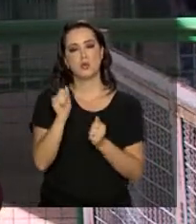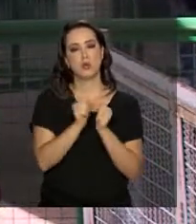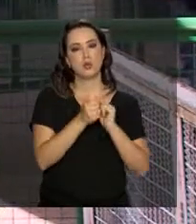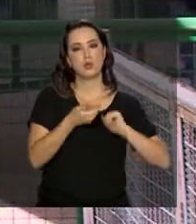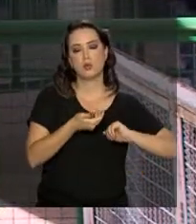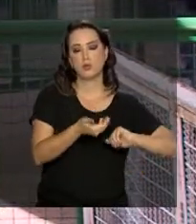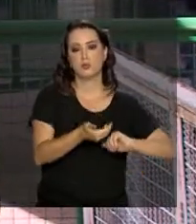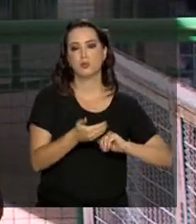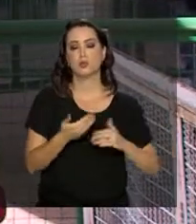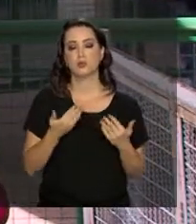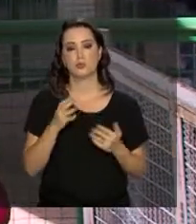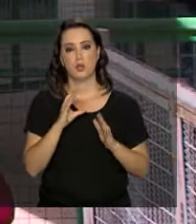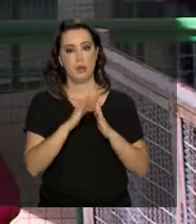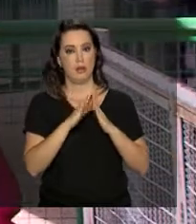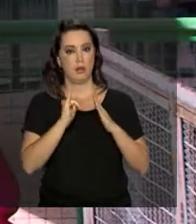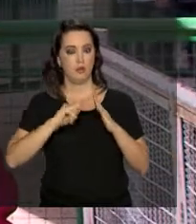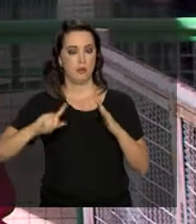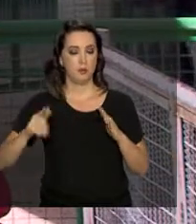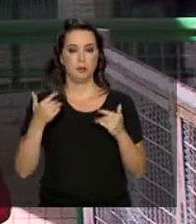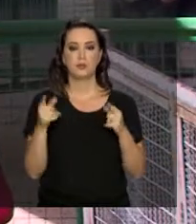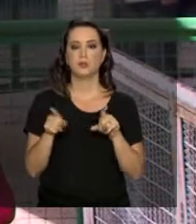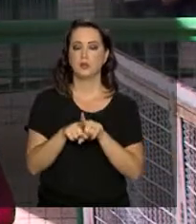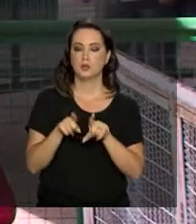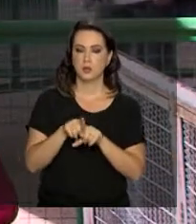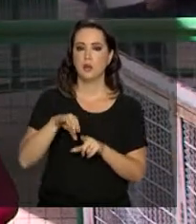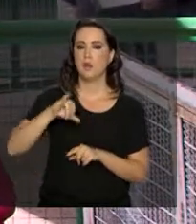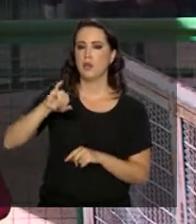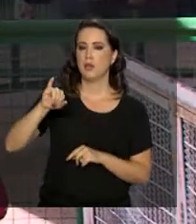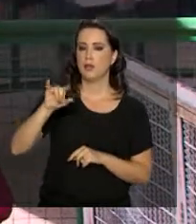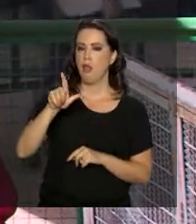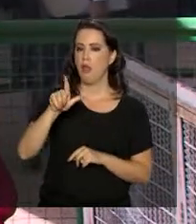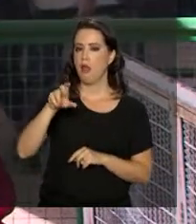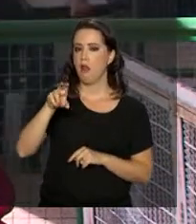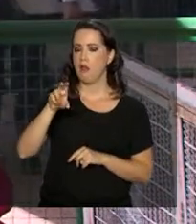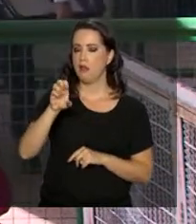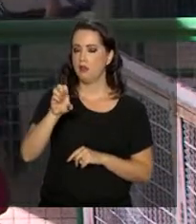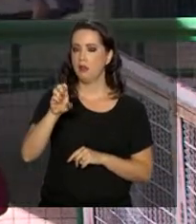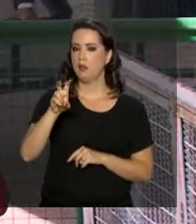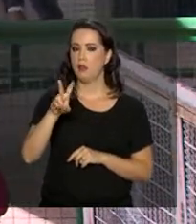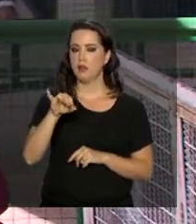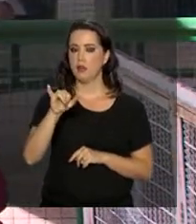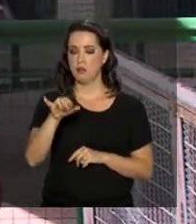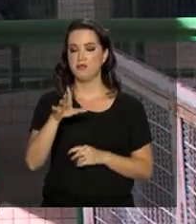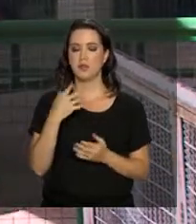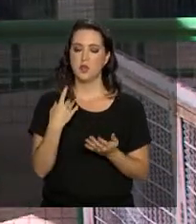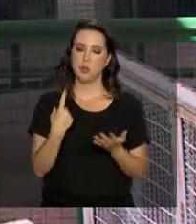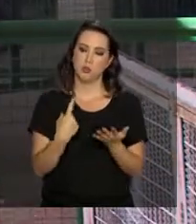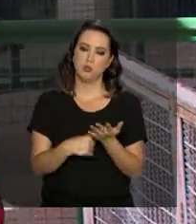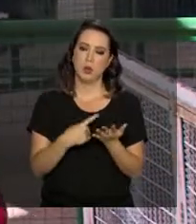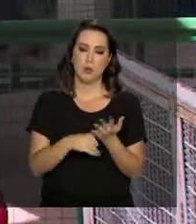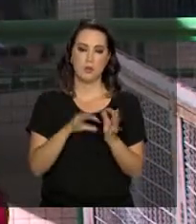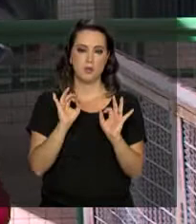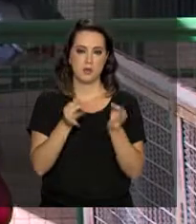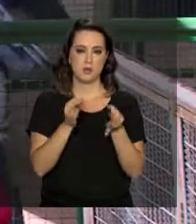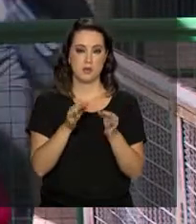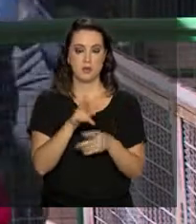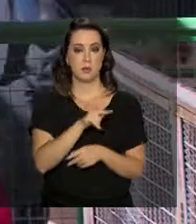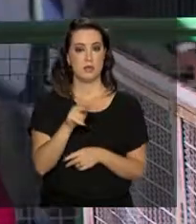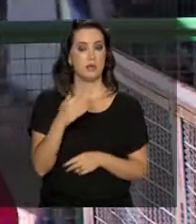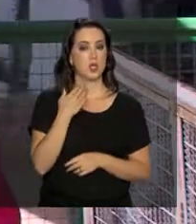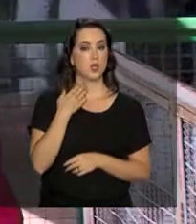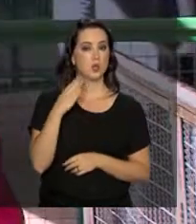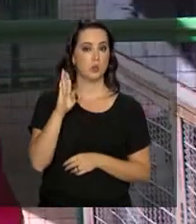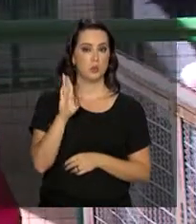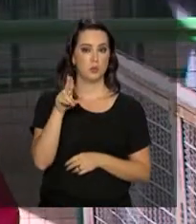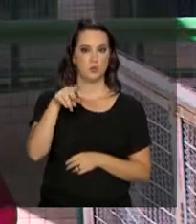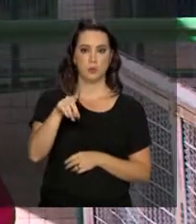Congresso na Casa Civil. E Joaquim Levy aceitou o convite para ser presidente do Banco Nacional de